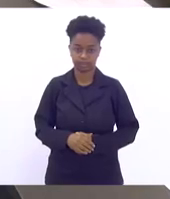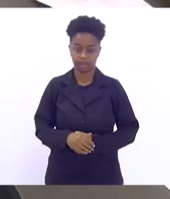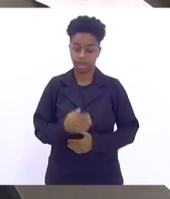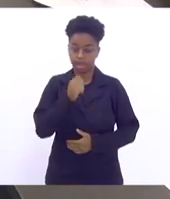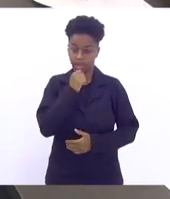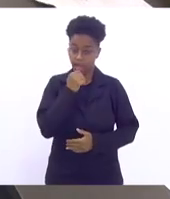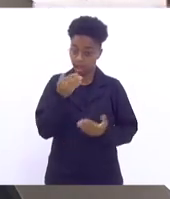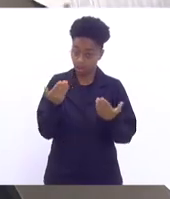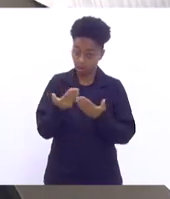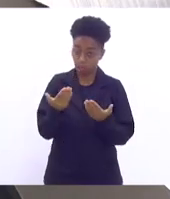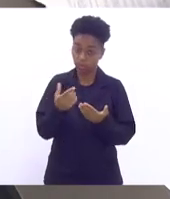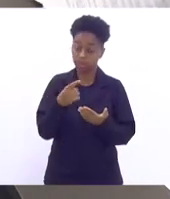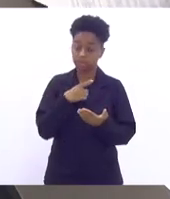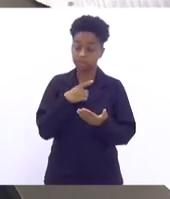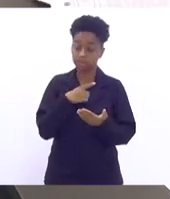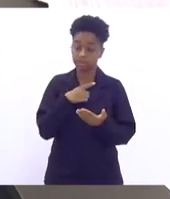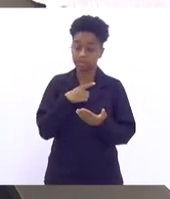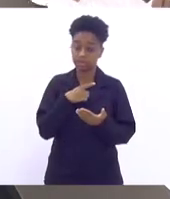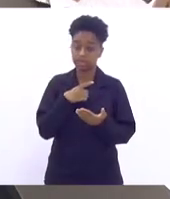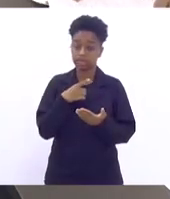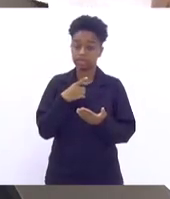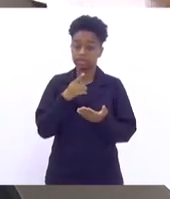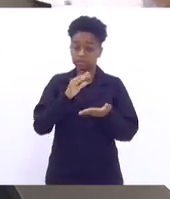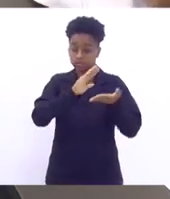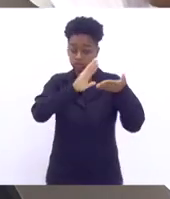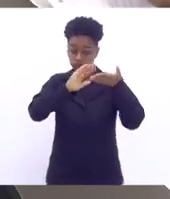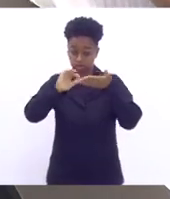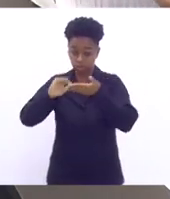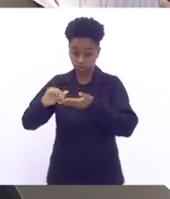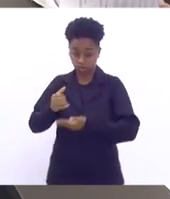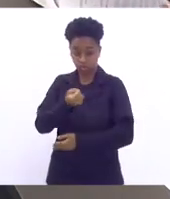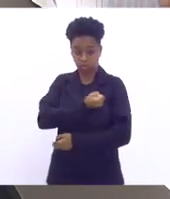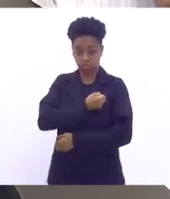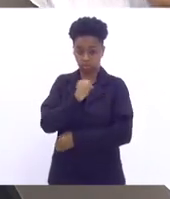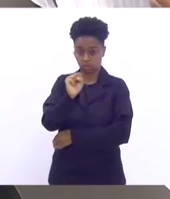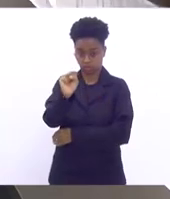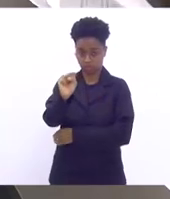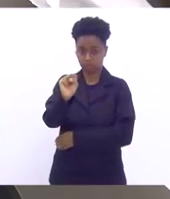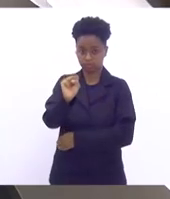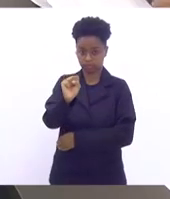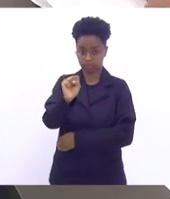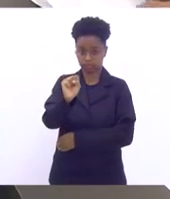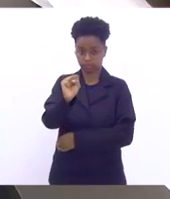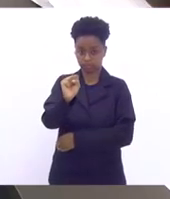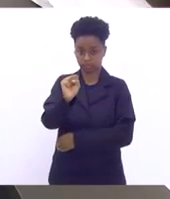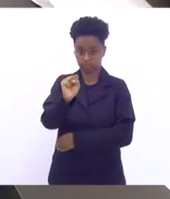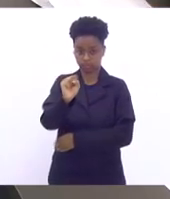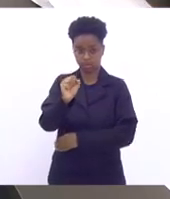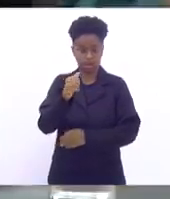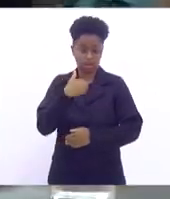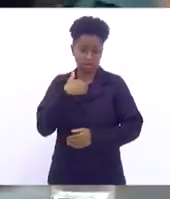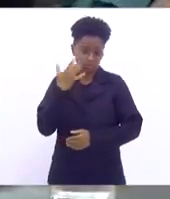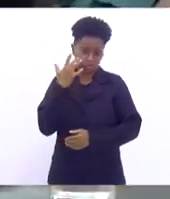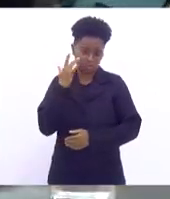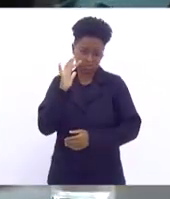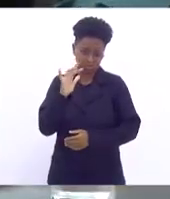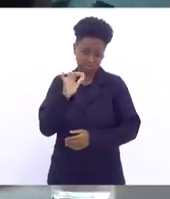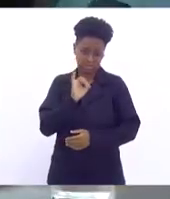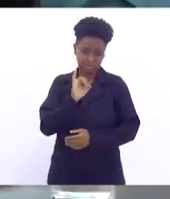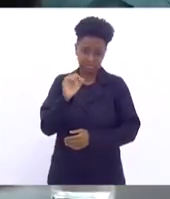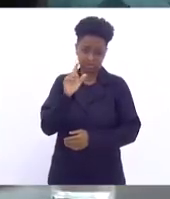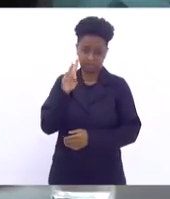tem a supressiva número 8 eu não sei se agora o véio